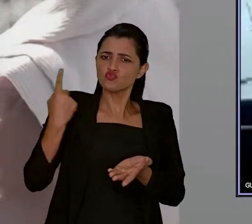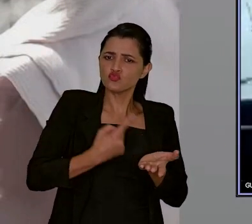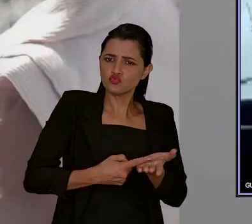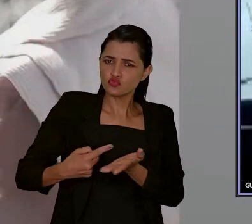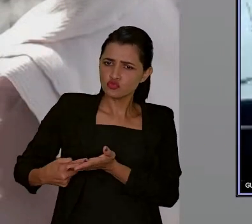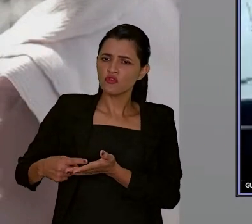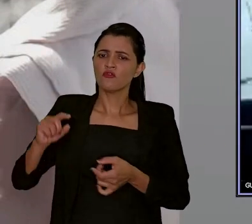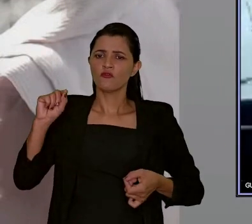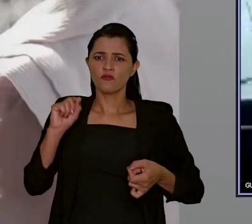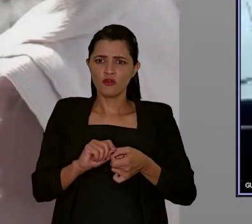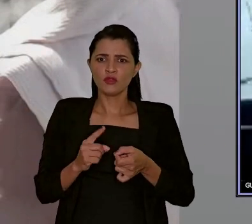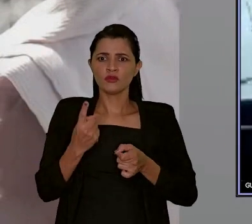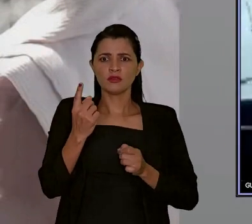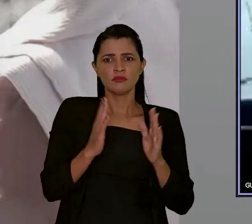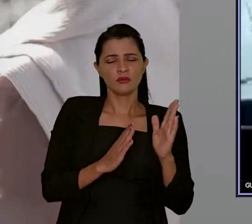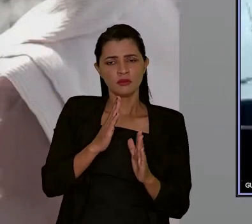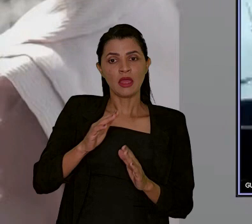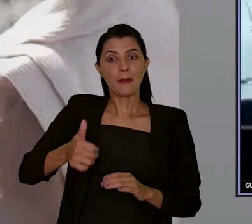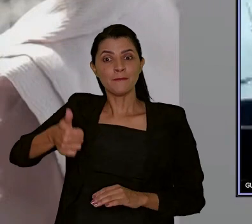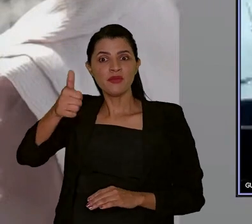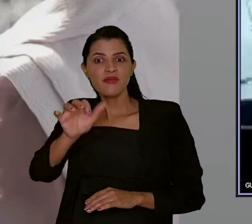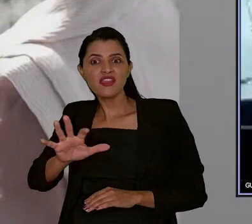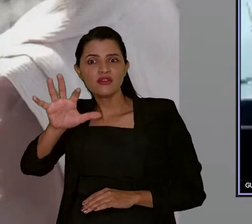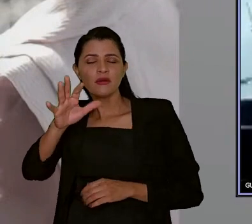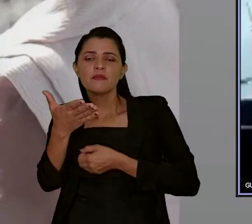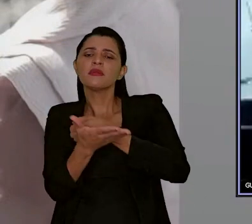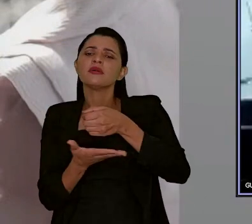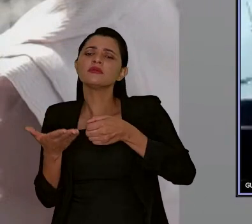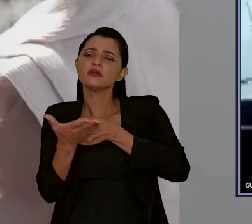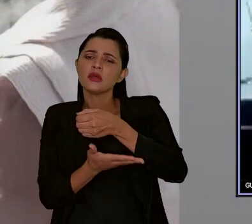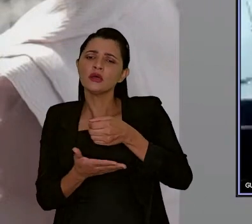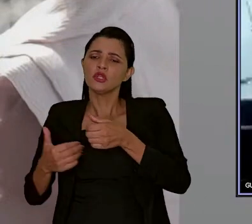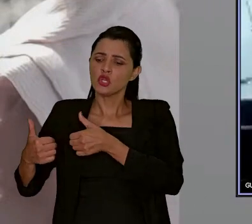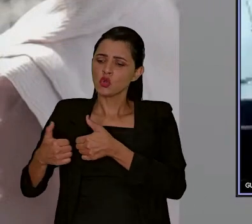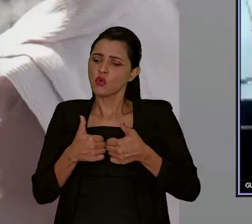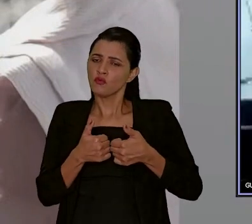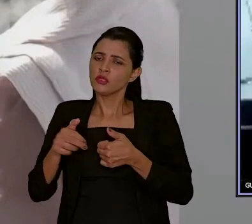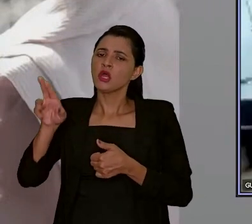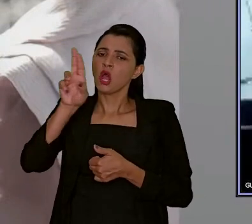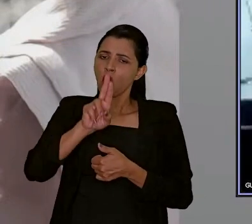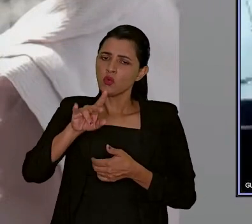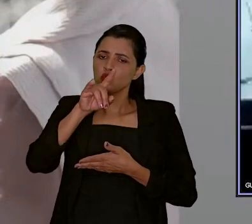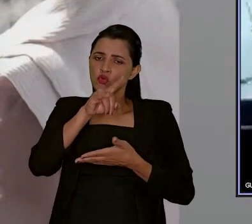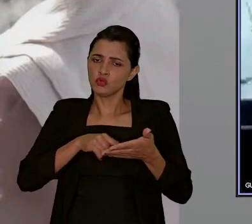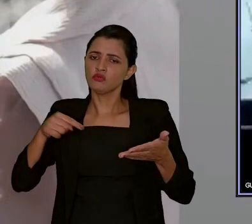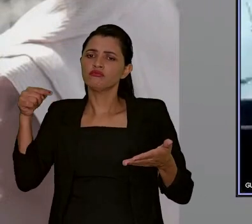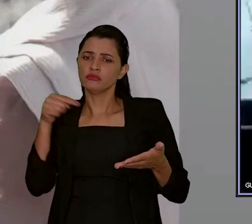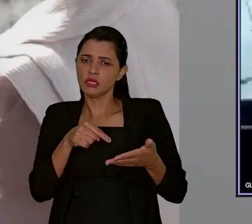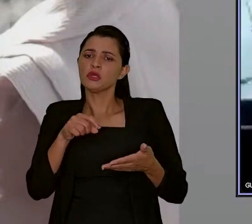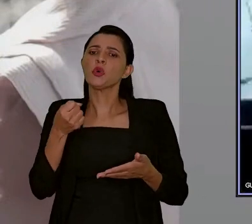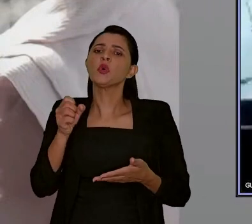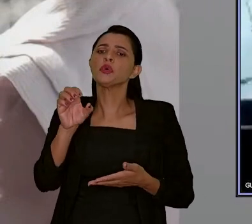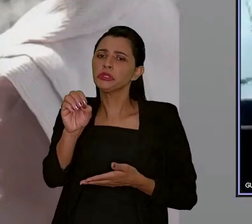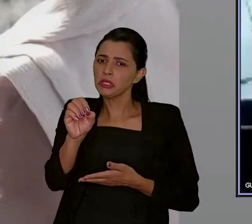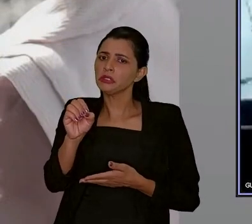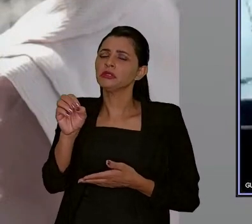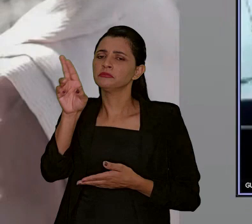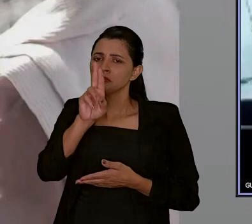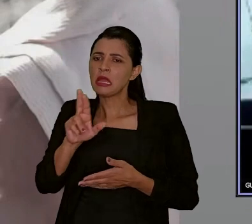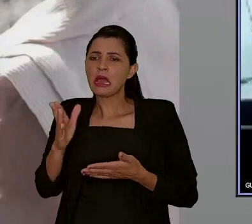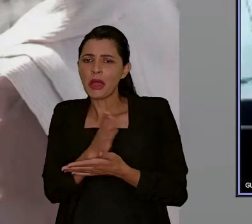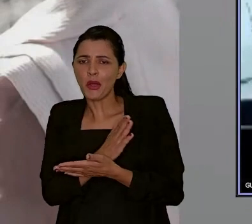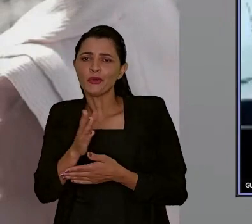região, baseados em conflitos ligados à aplicação da Convenção de 80. Alguns, inclusive, pendentes de